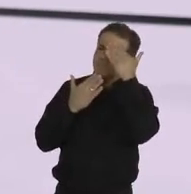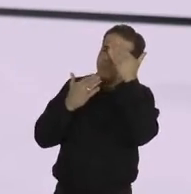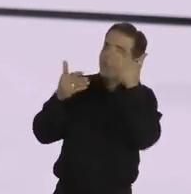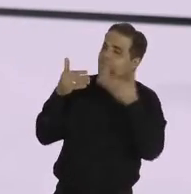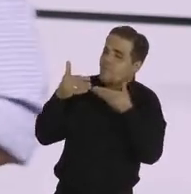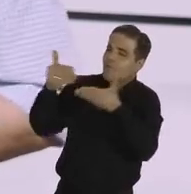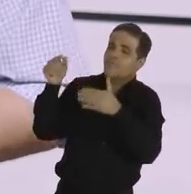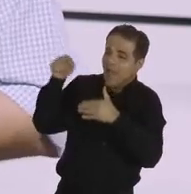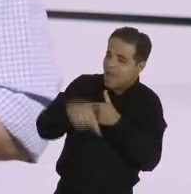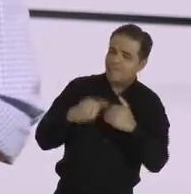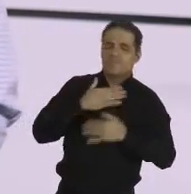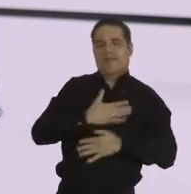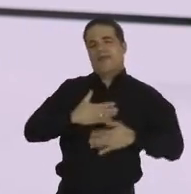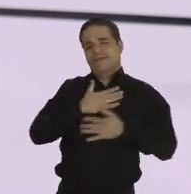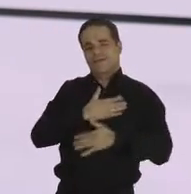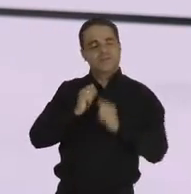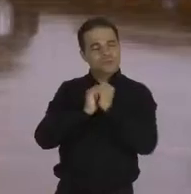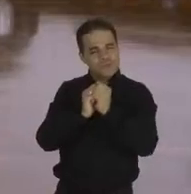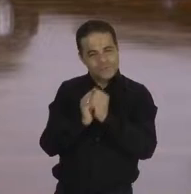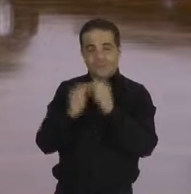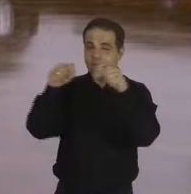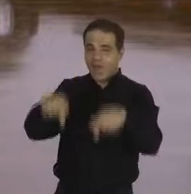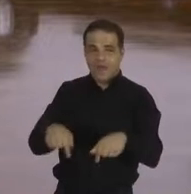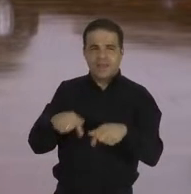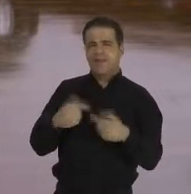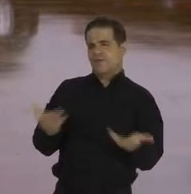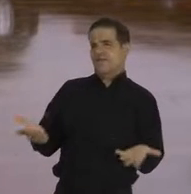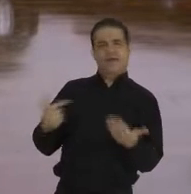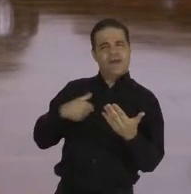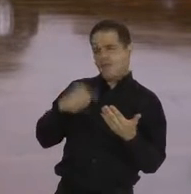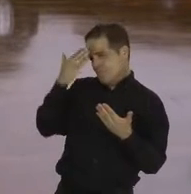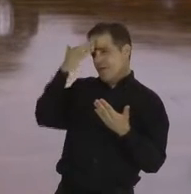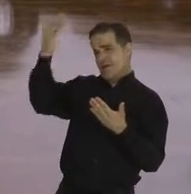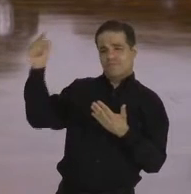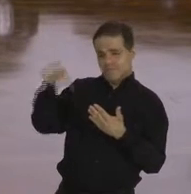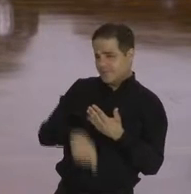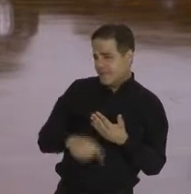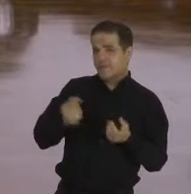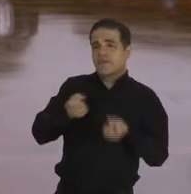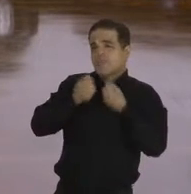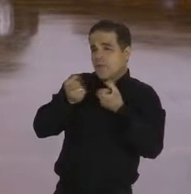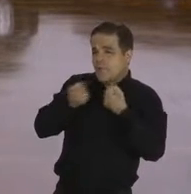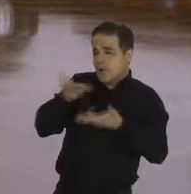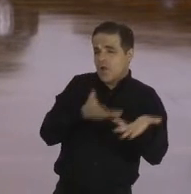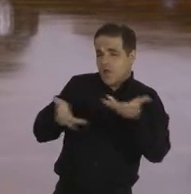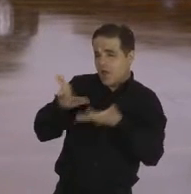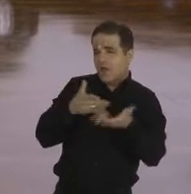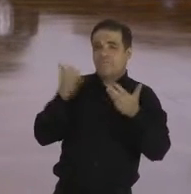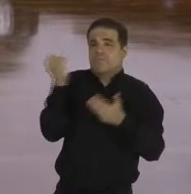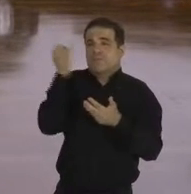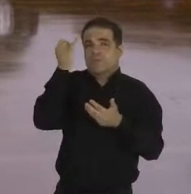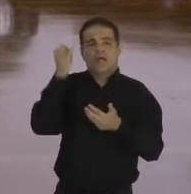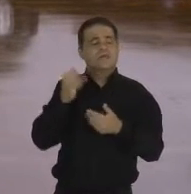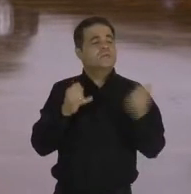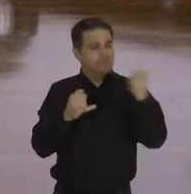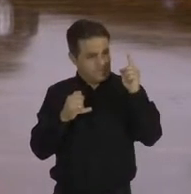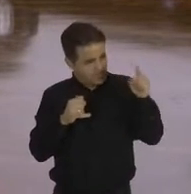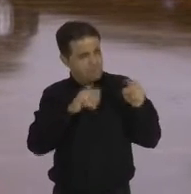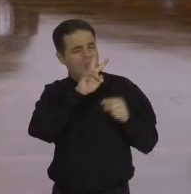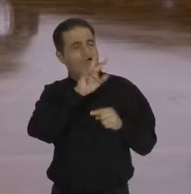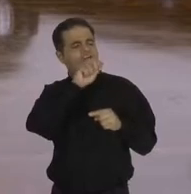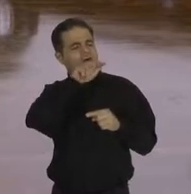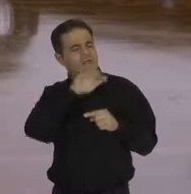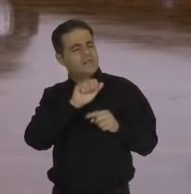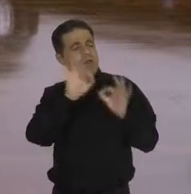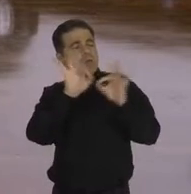obrigado pelo convite prazer enorme tá com você aqui hoje Eu que agradeço vocês aqui compartilhando informação com a gente nessa primeiro quais